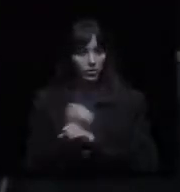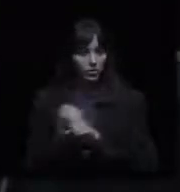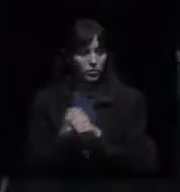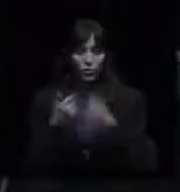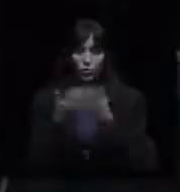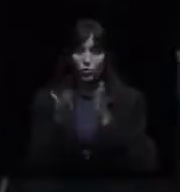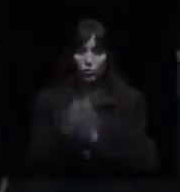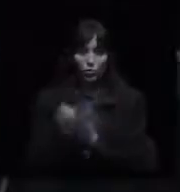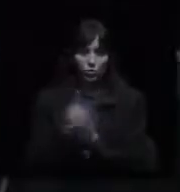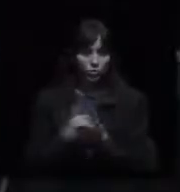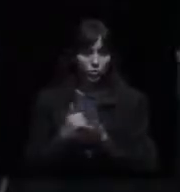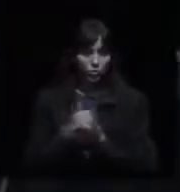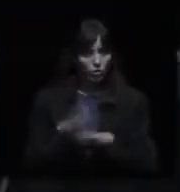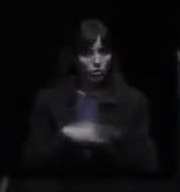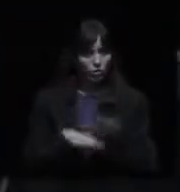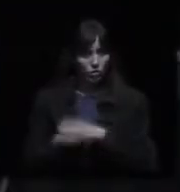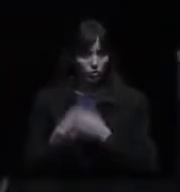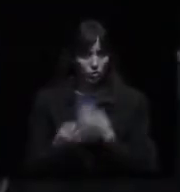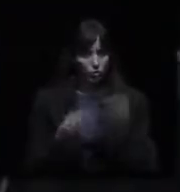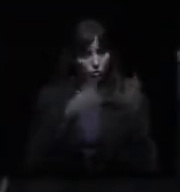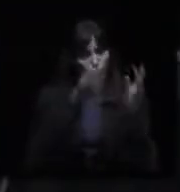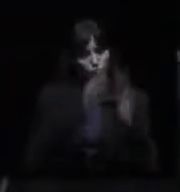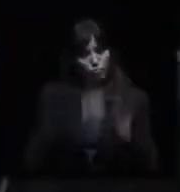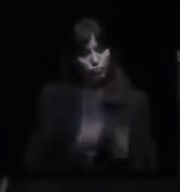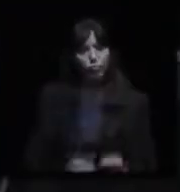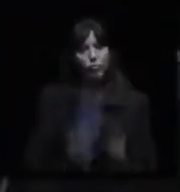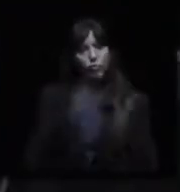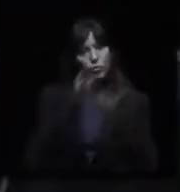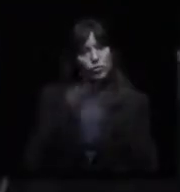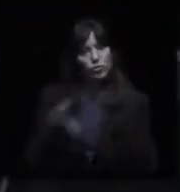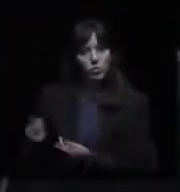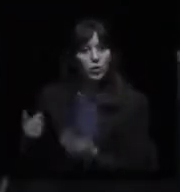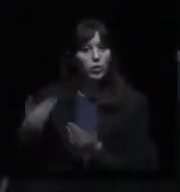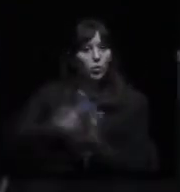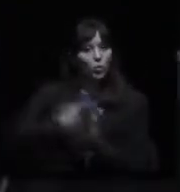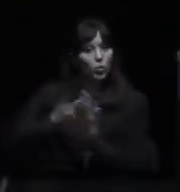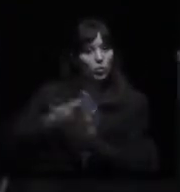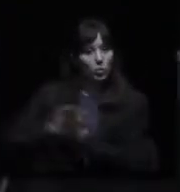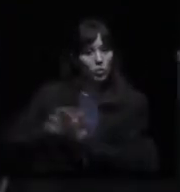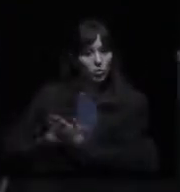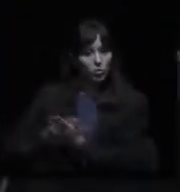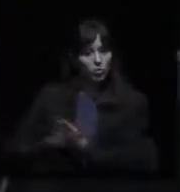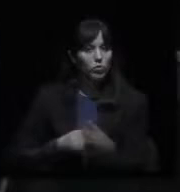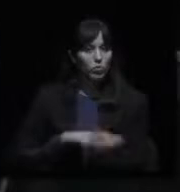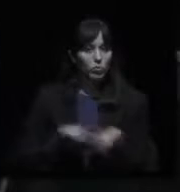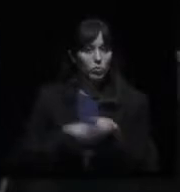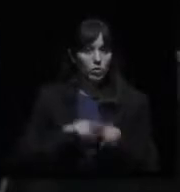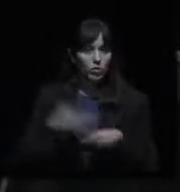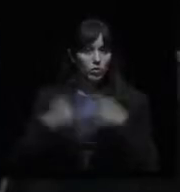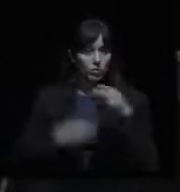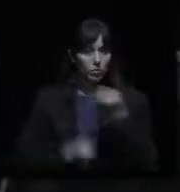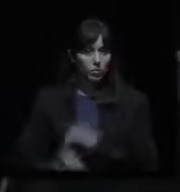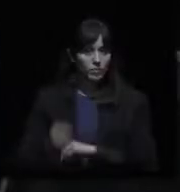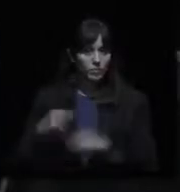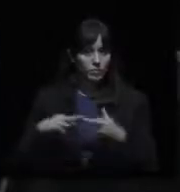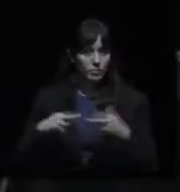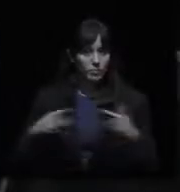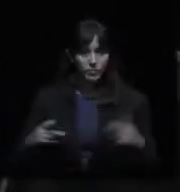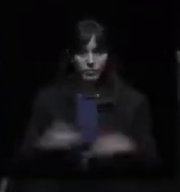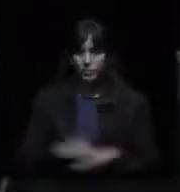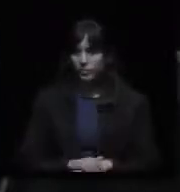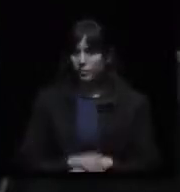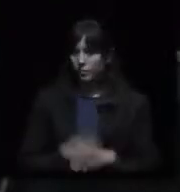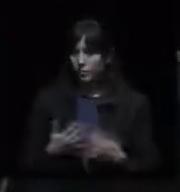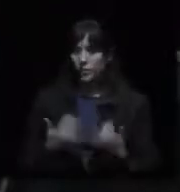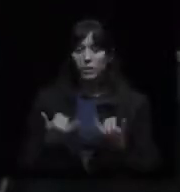todos os trabalhadores envolvidos na elaboração do orçamento e dos restantes documentos que compõem a política fiscal do município. De